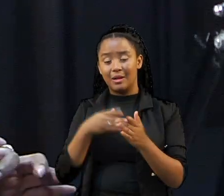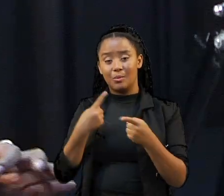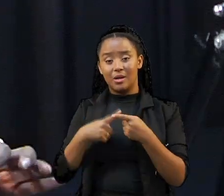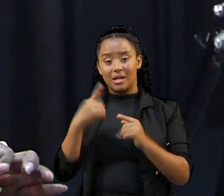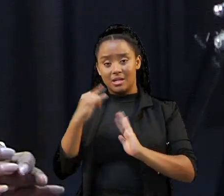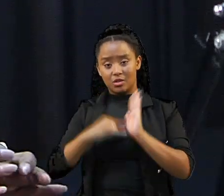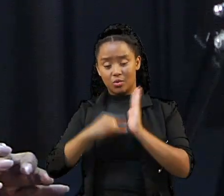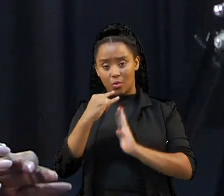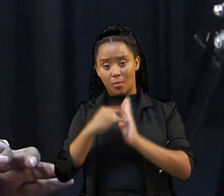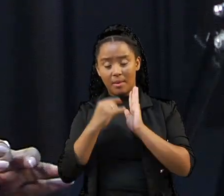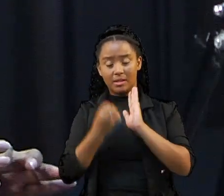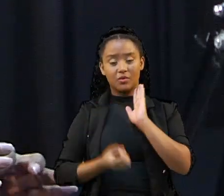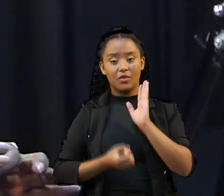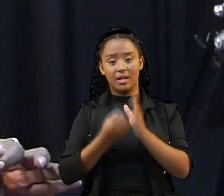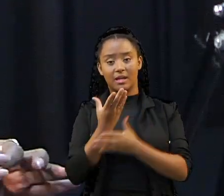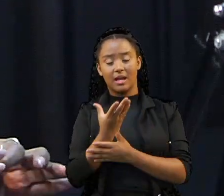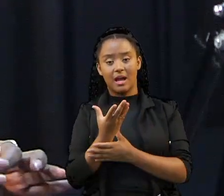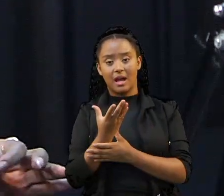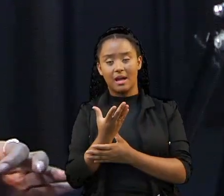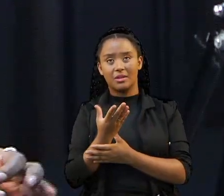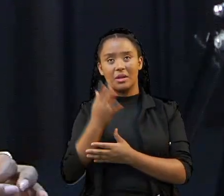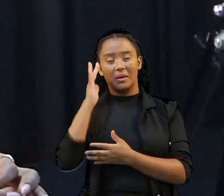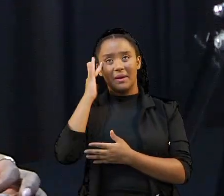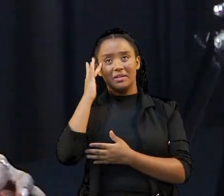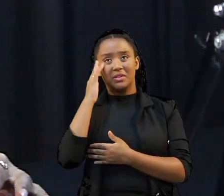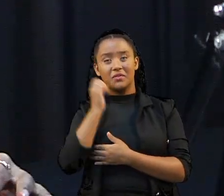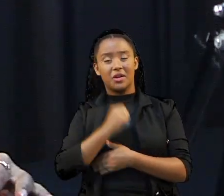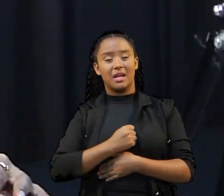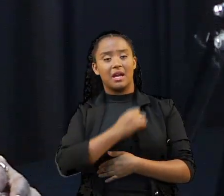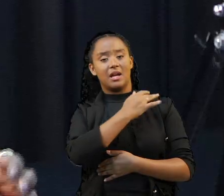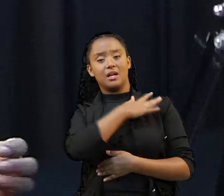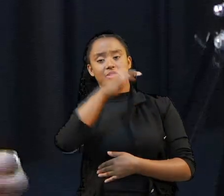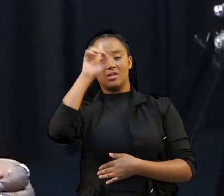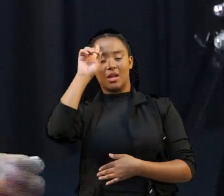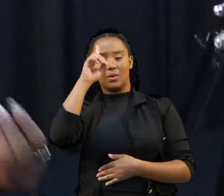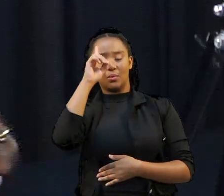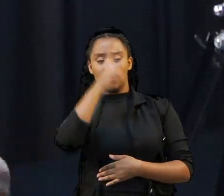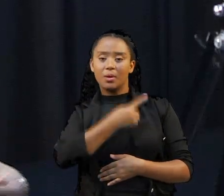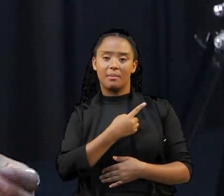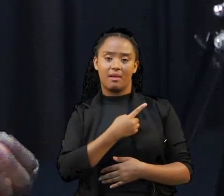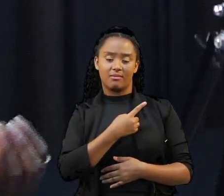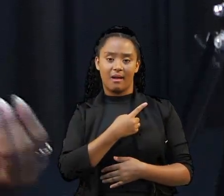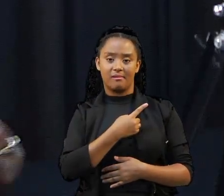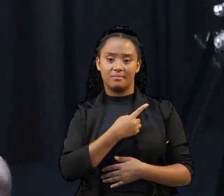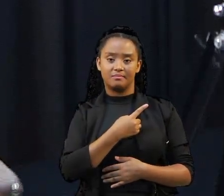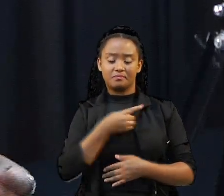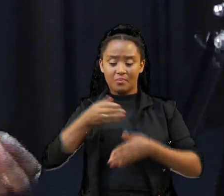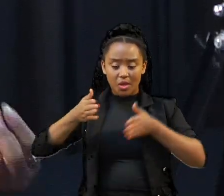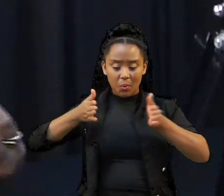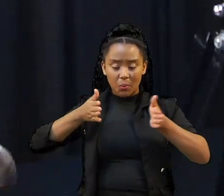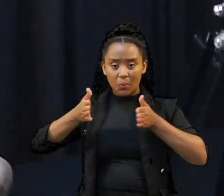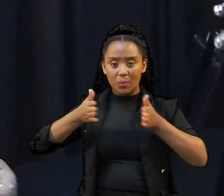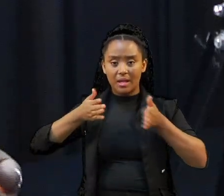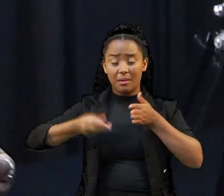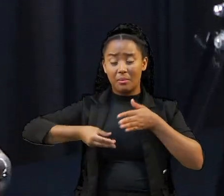salvo engano, se eu estiver errada, se eu não me engano, foi na ditadura militar. Tipo assim, de um tempo muito antigo,